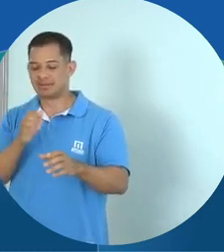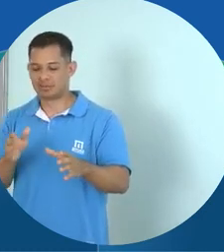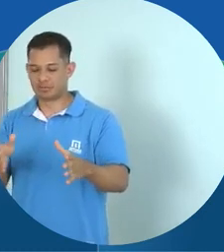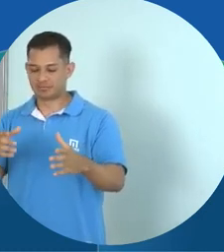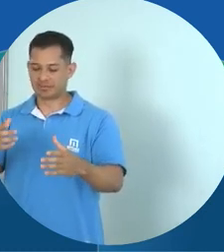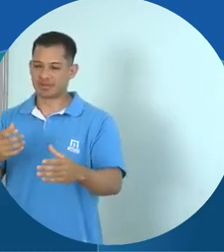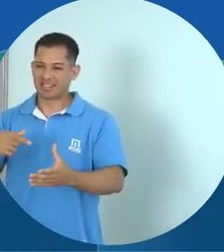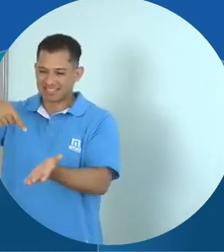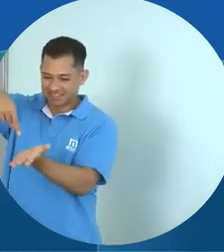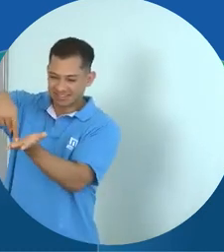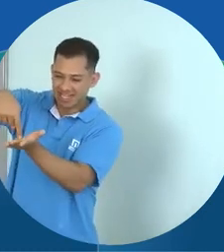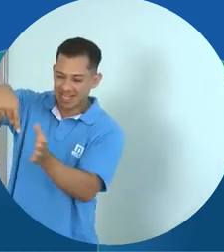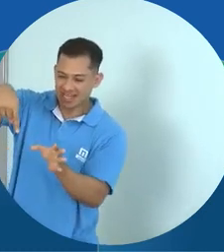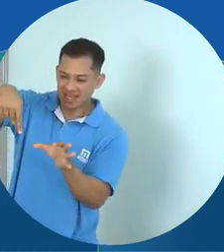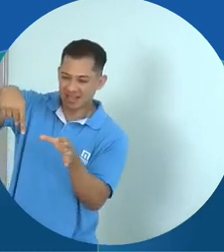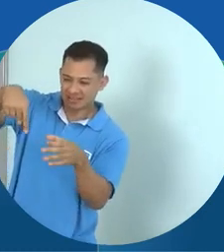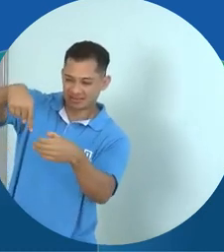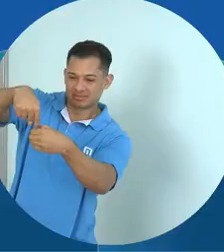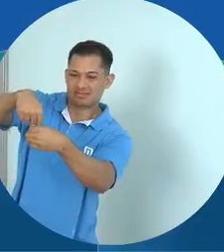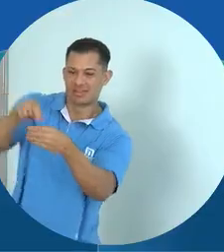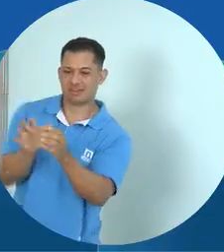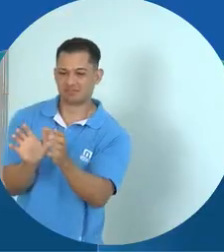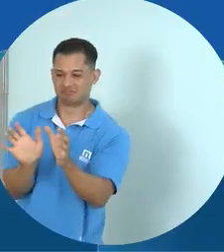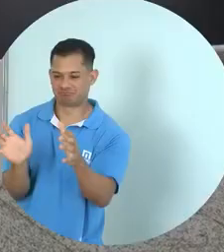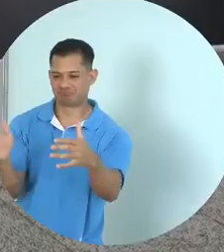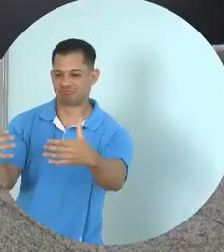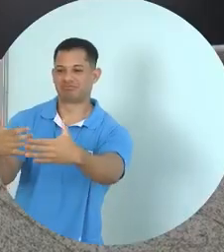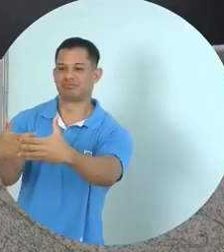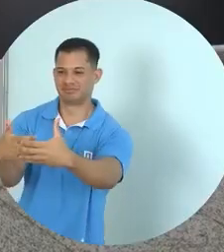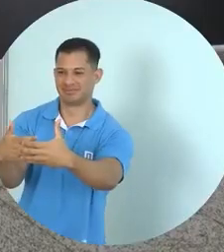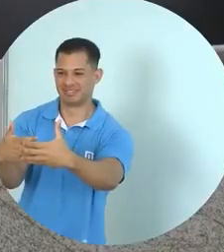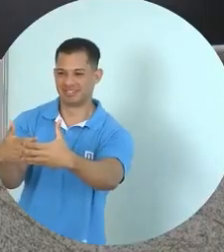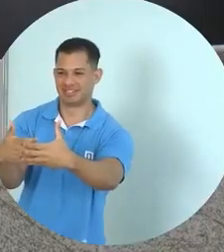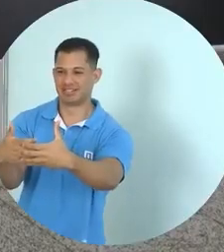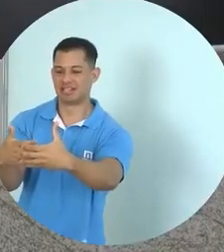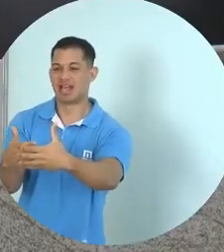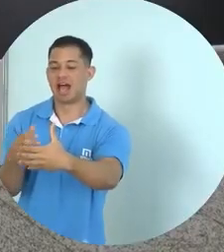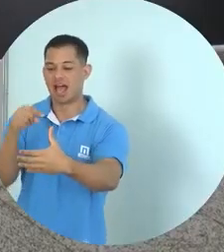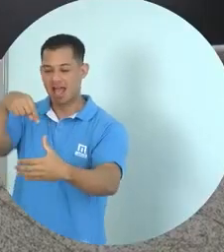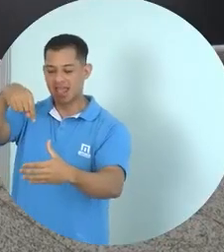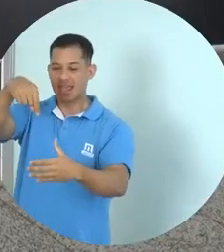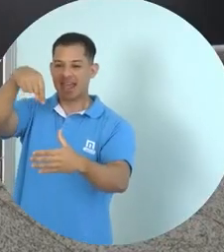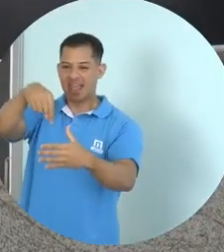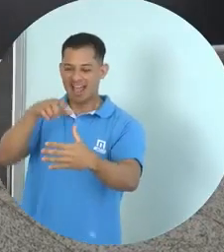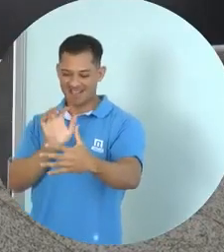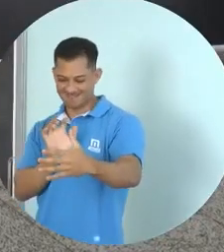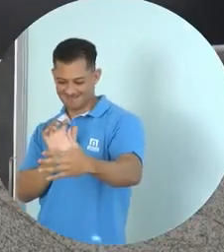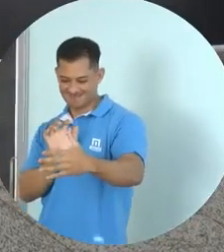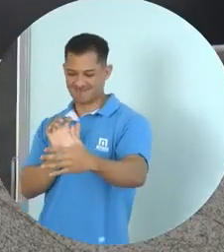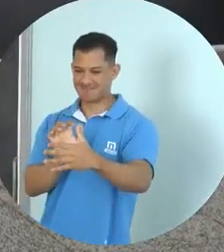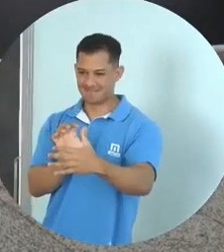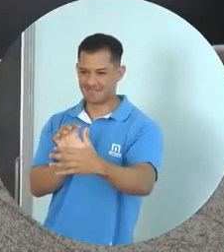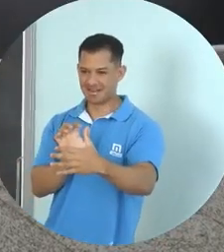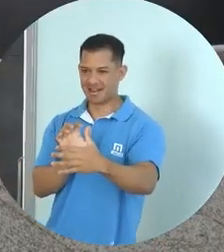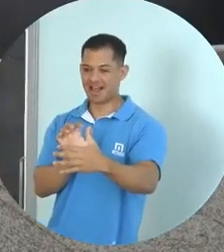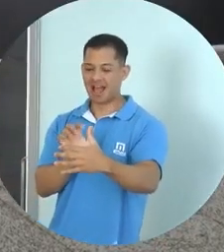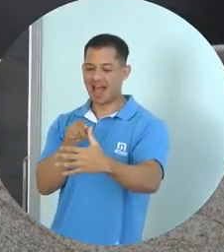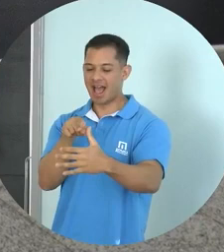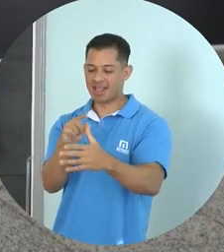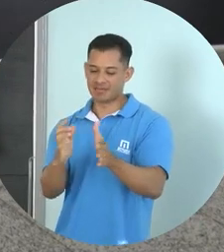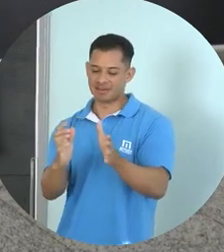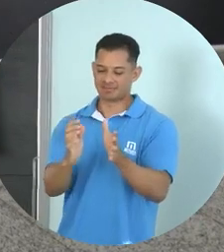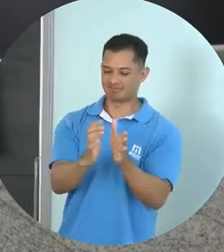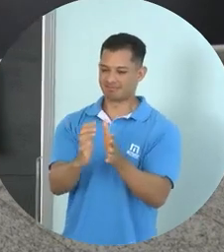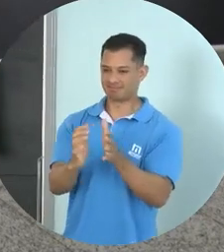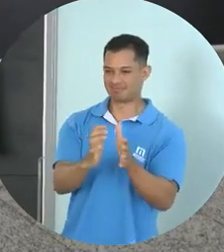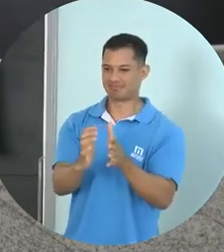estaca para que, quando a tração ocorra, essa alívio e essa diferença não ultrapasse a capacidade dela de